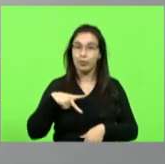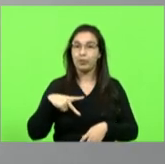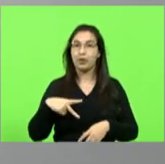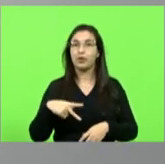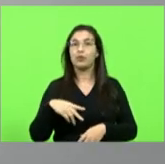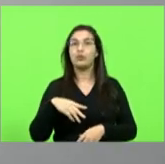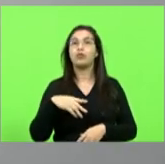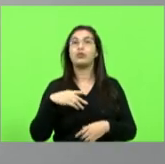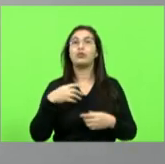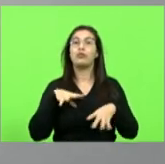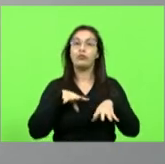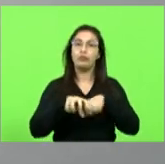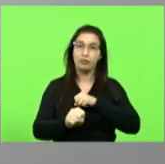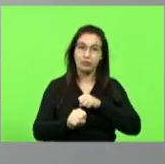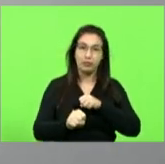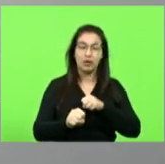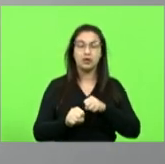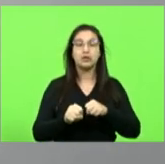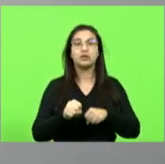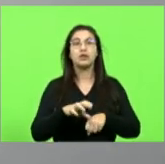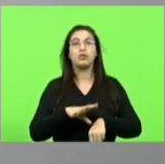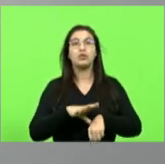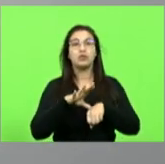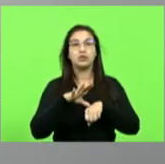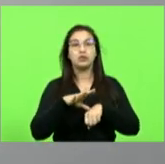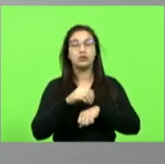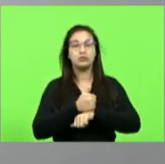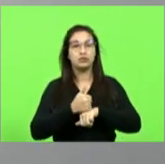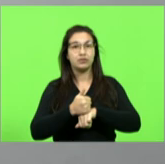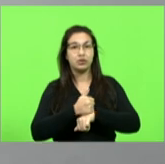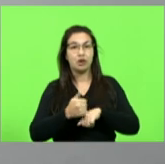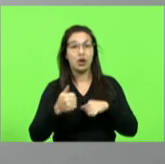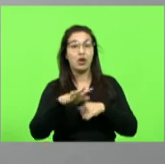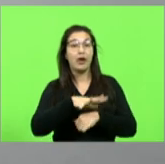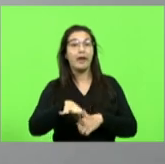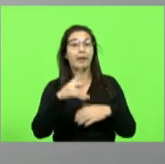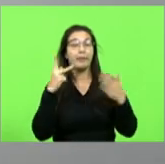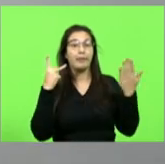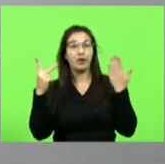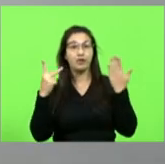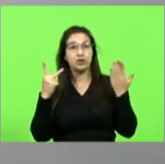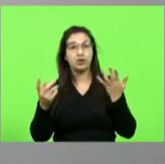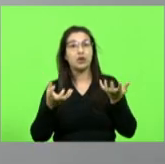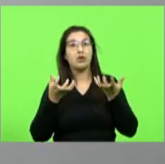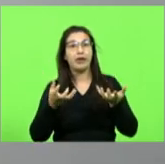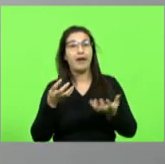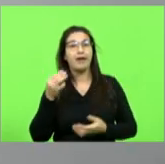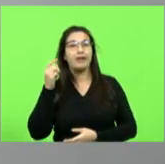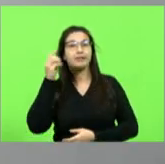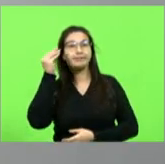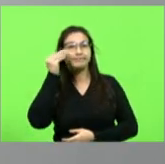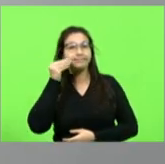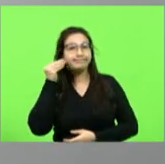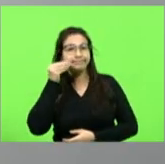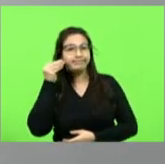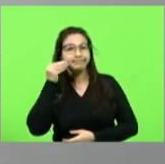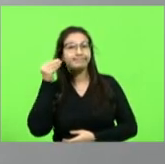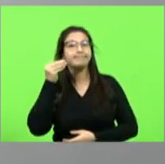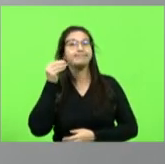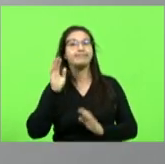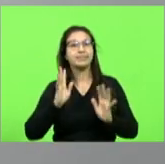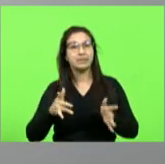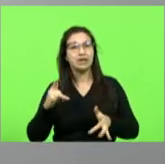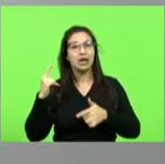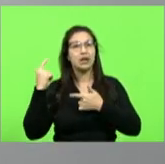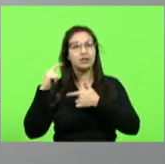conselho profissional. No caso dos psicólogos, né, que se exija experiência ou então estágio no campo educacional, e